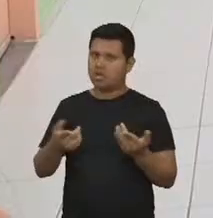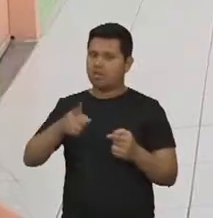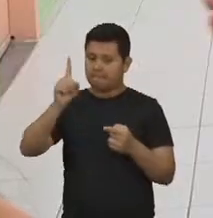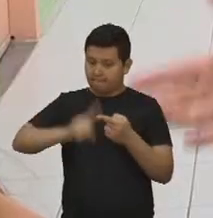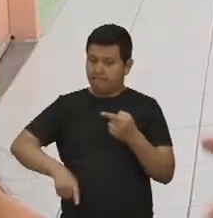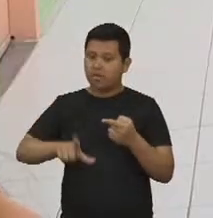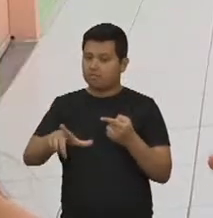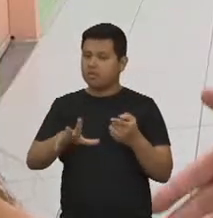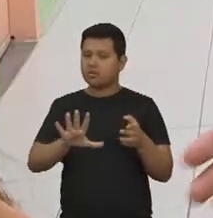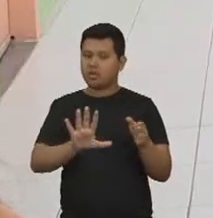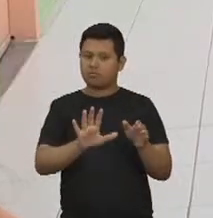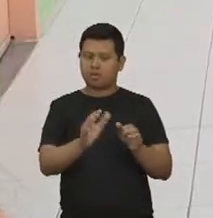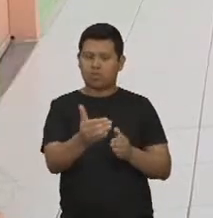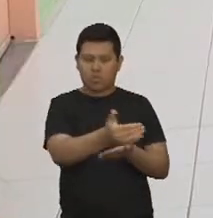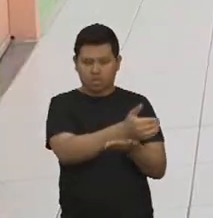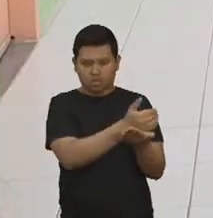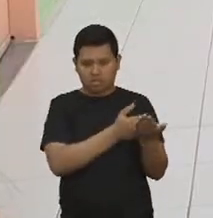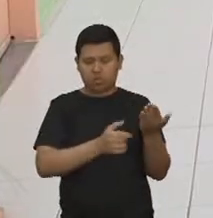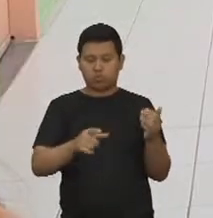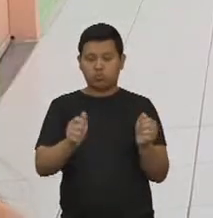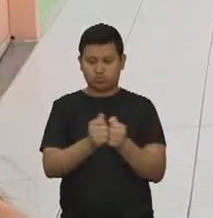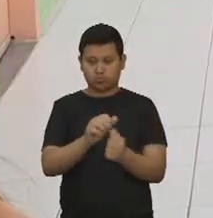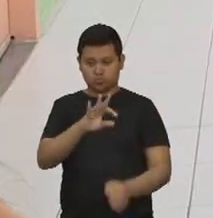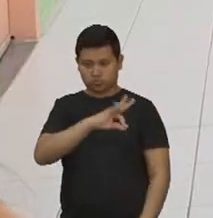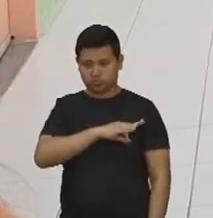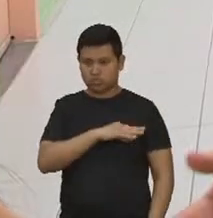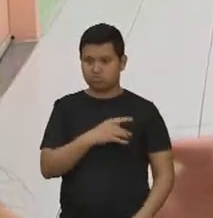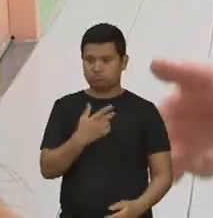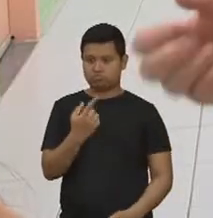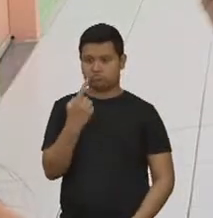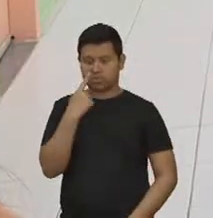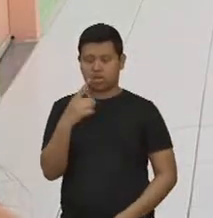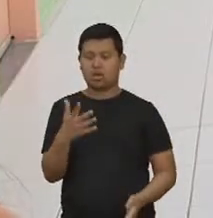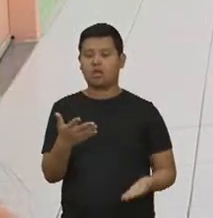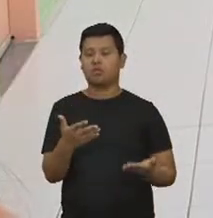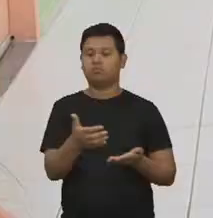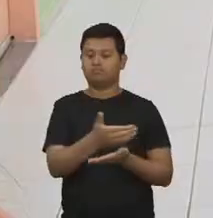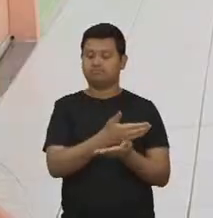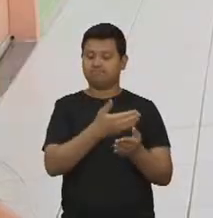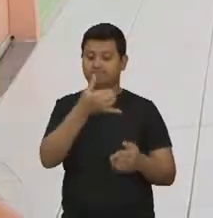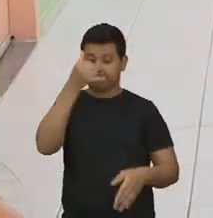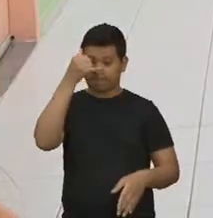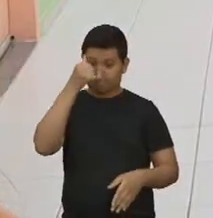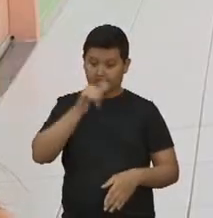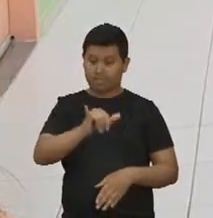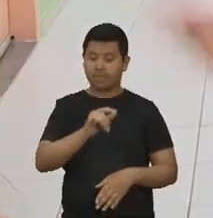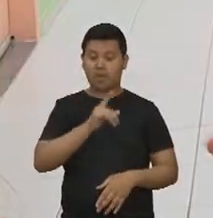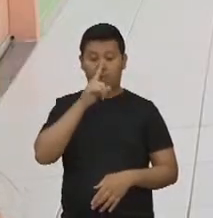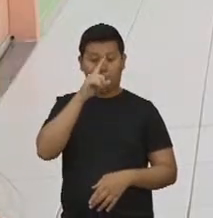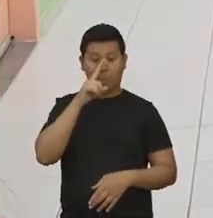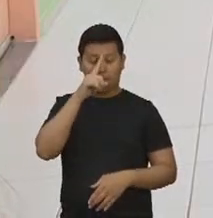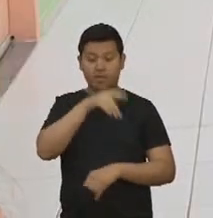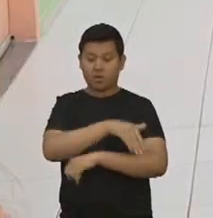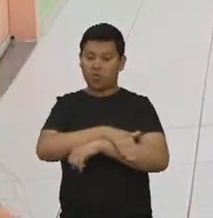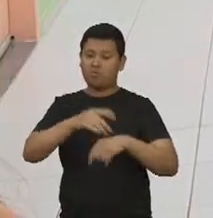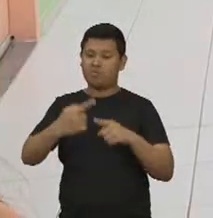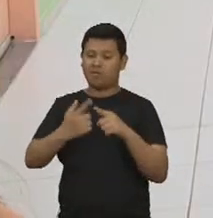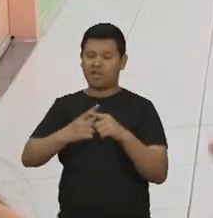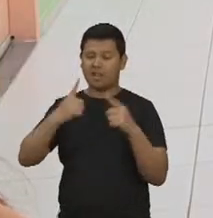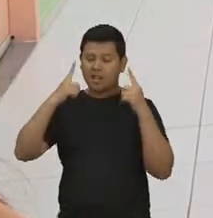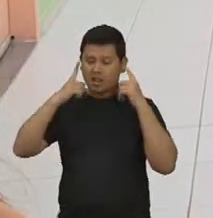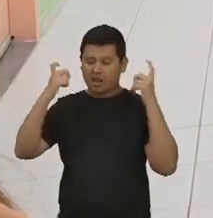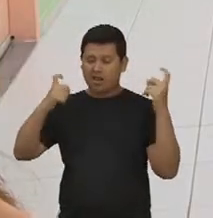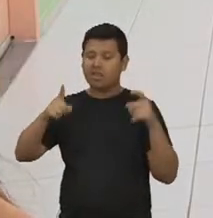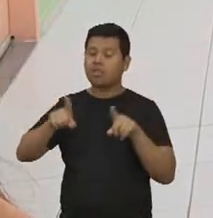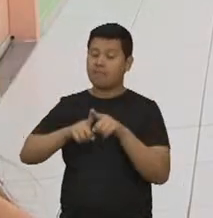bicicletas juntamente com a Guarda, a Polícia Militar. Então a gente está tirando esse risco das ruas, que realmente, além do barulho, é um risco